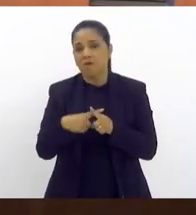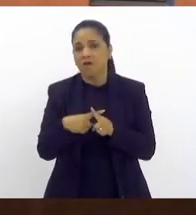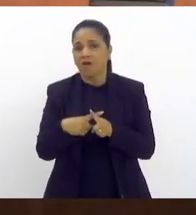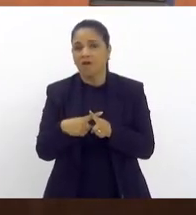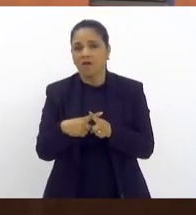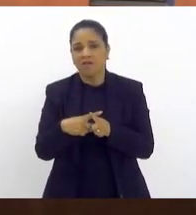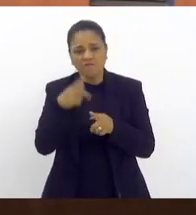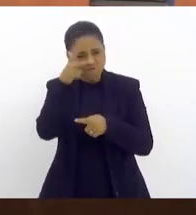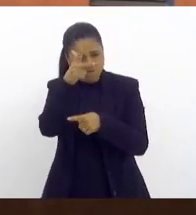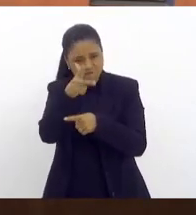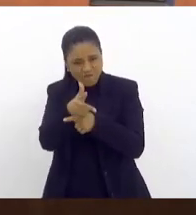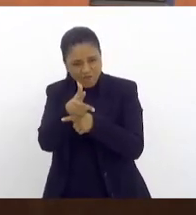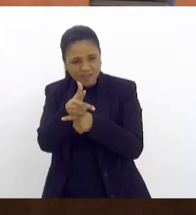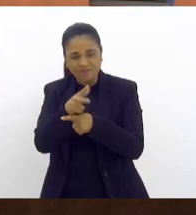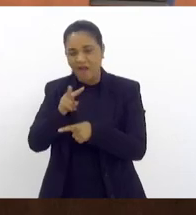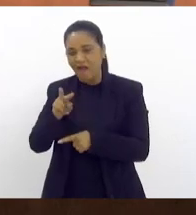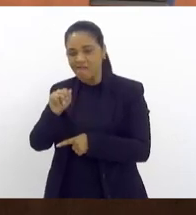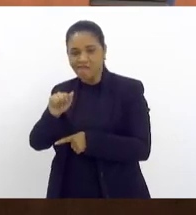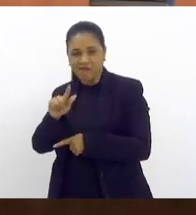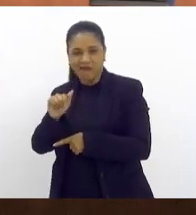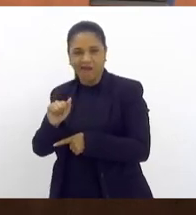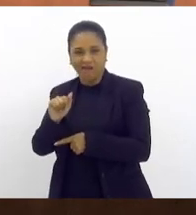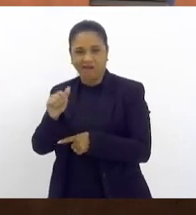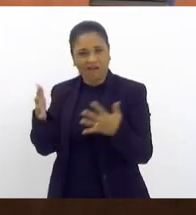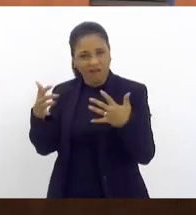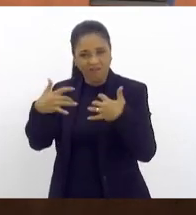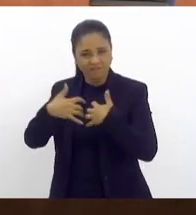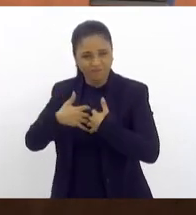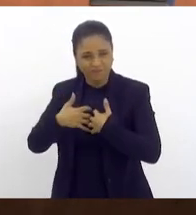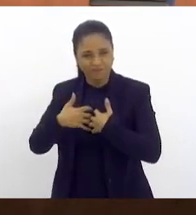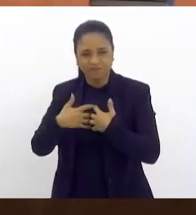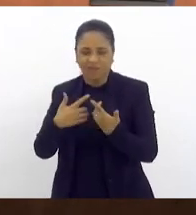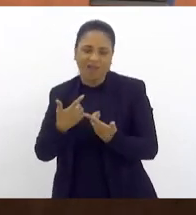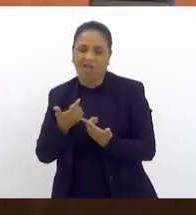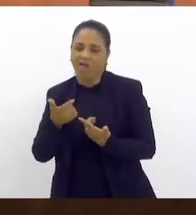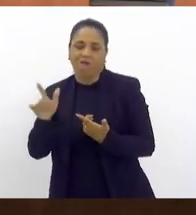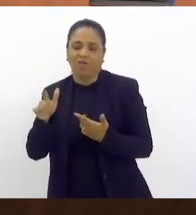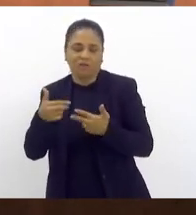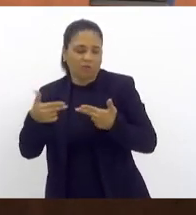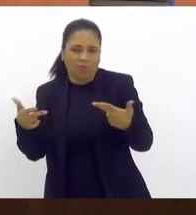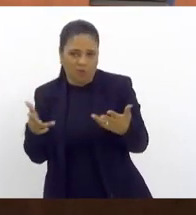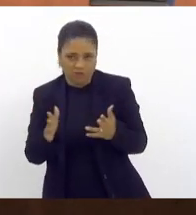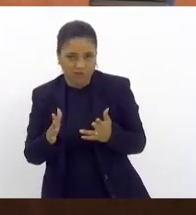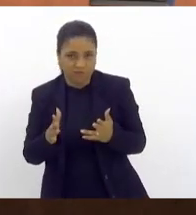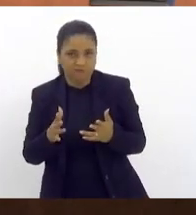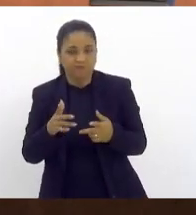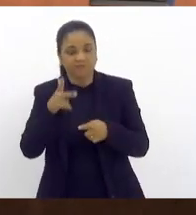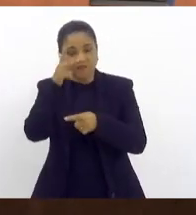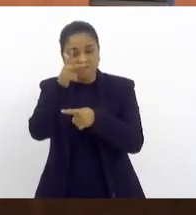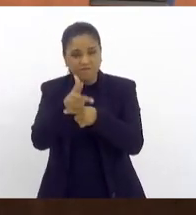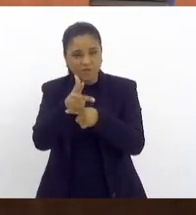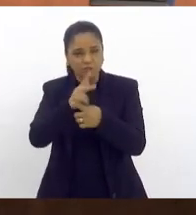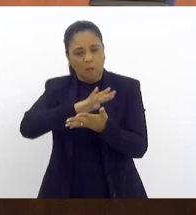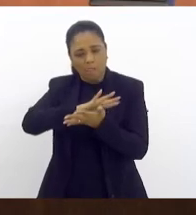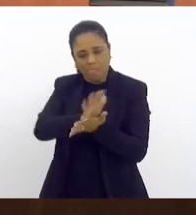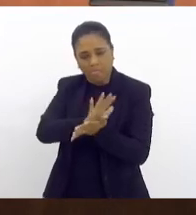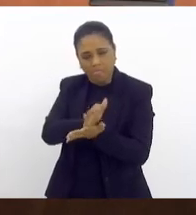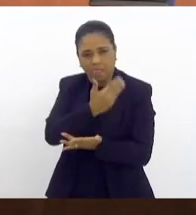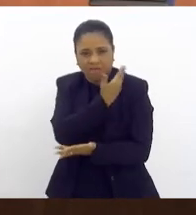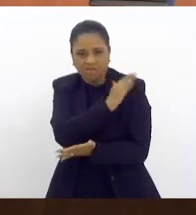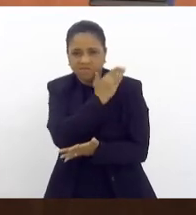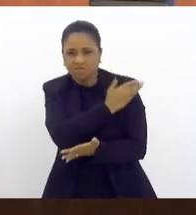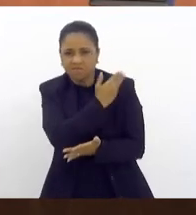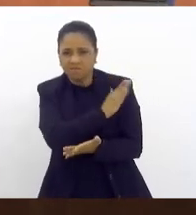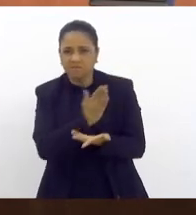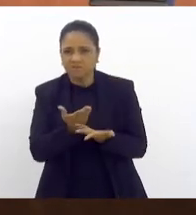vídeos dizendo que a vaga que é para autista tem outro fundamento e pior vídeos até discriminatórios preconceituosos